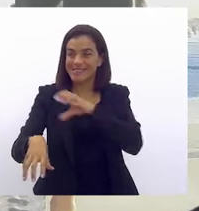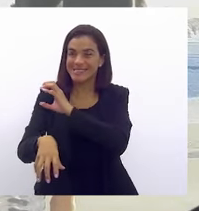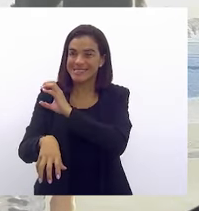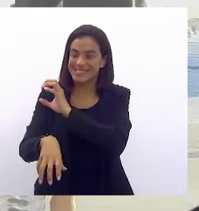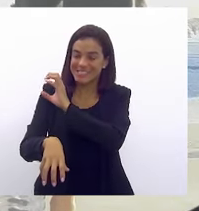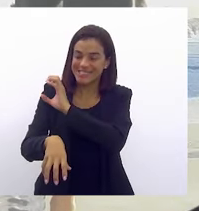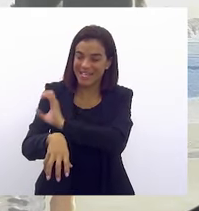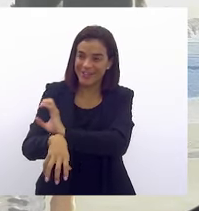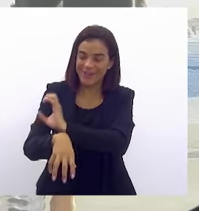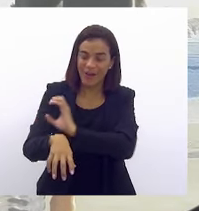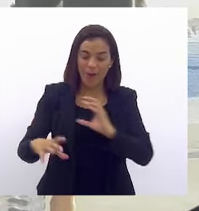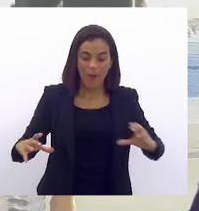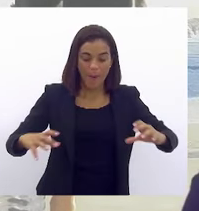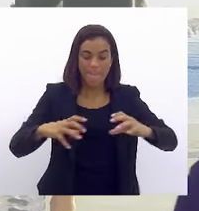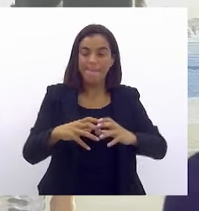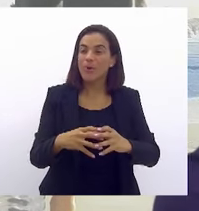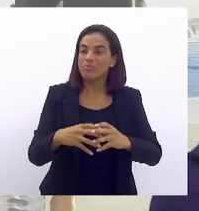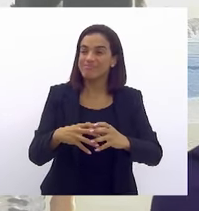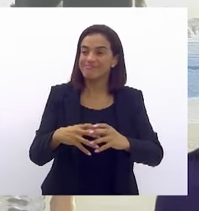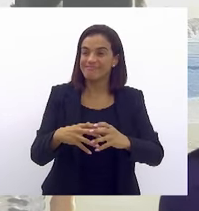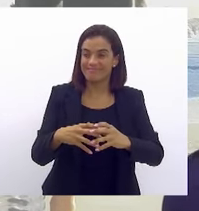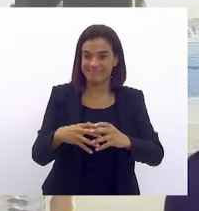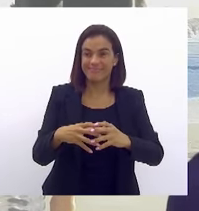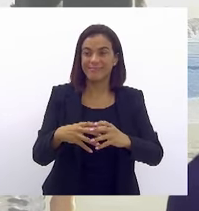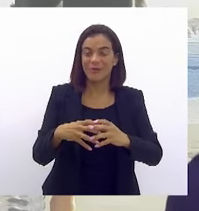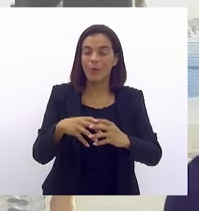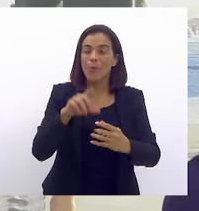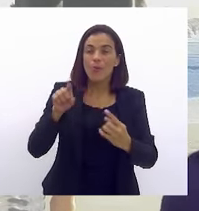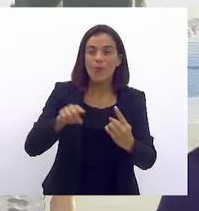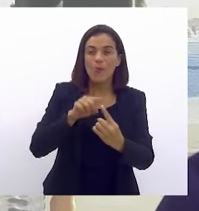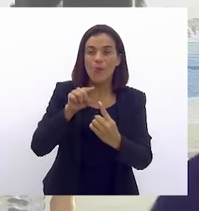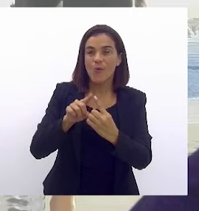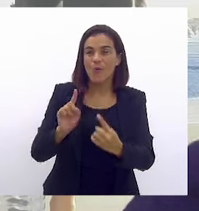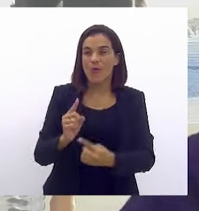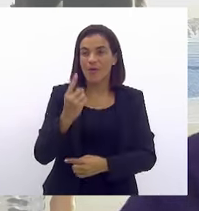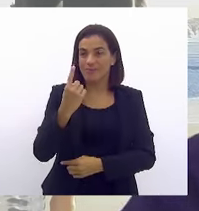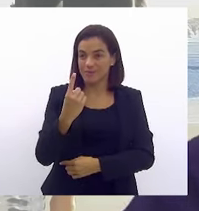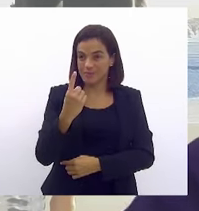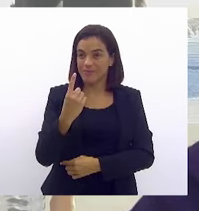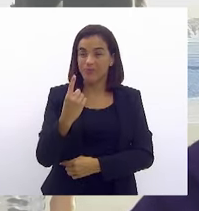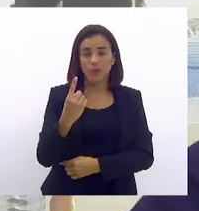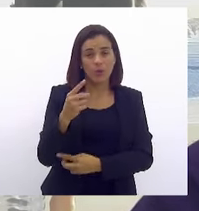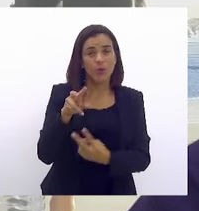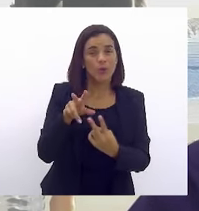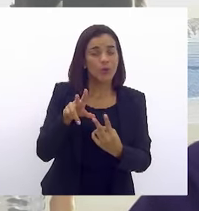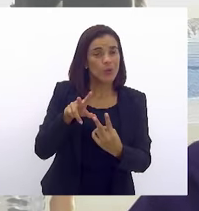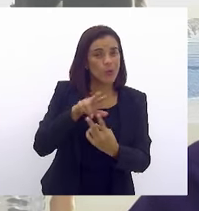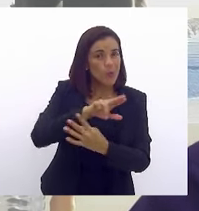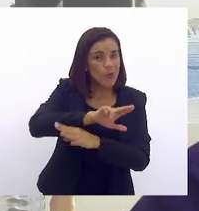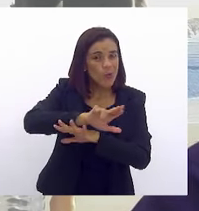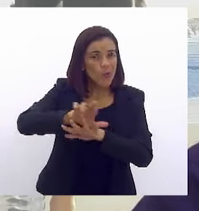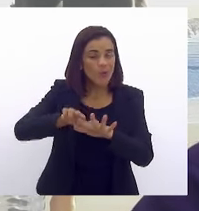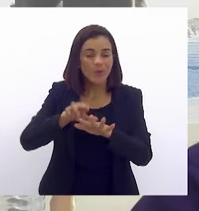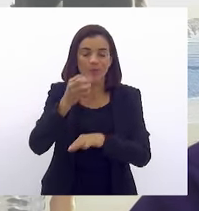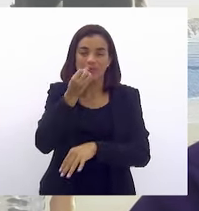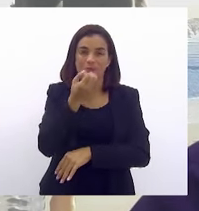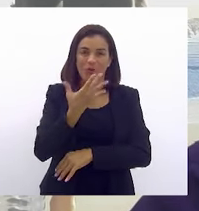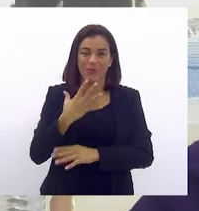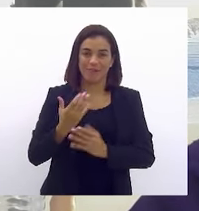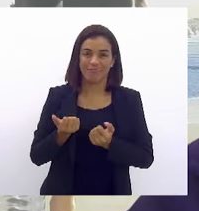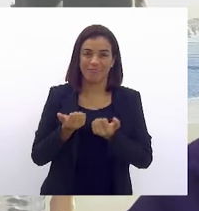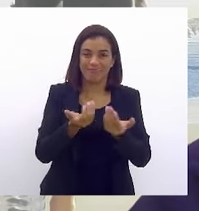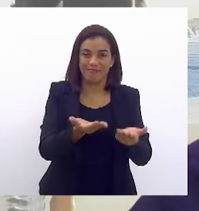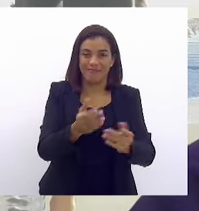caminhos, os mesmos objetivos, a consecução de coisas que são boas para a sociedade. É sabido que um órgão